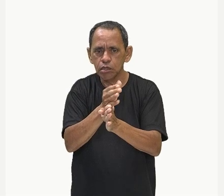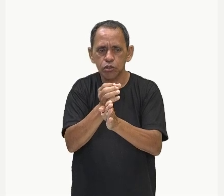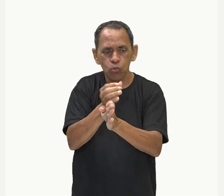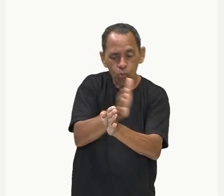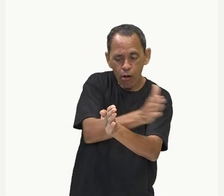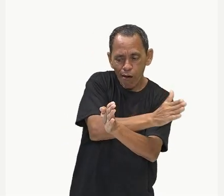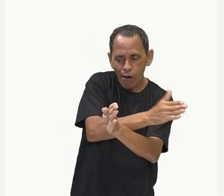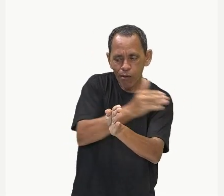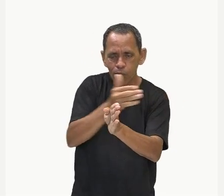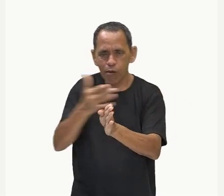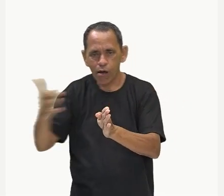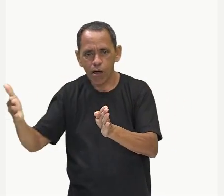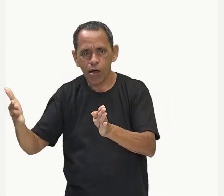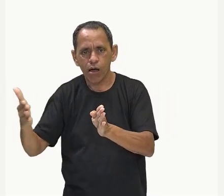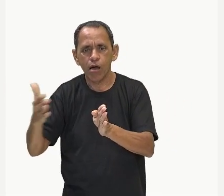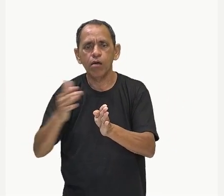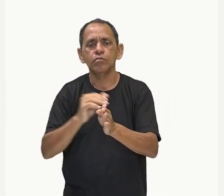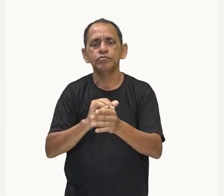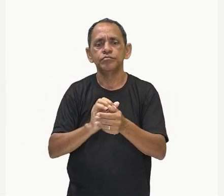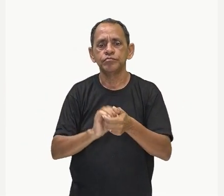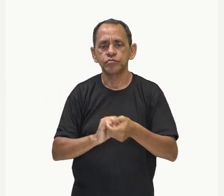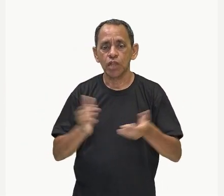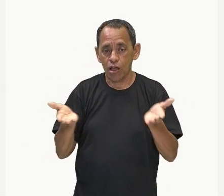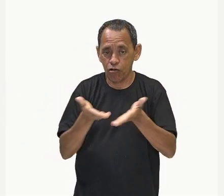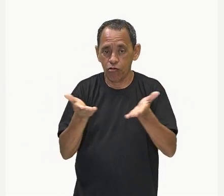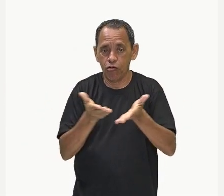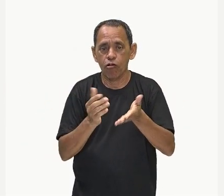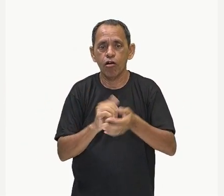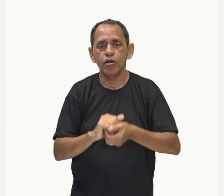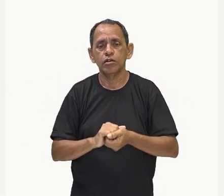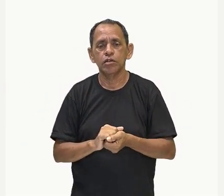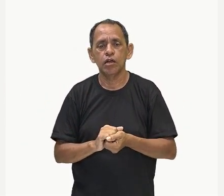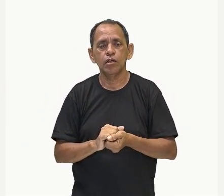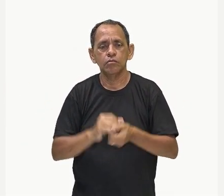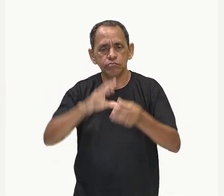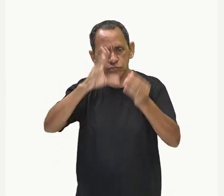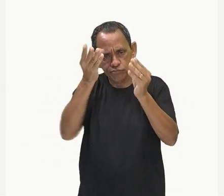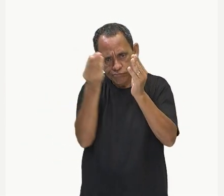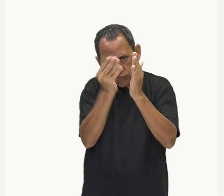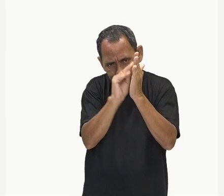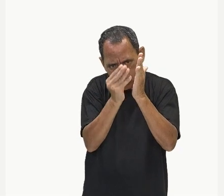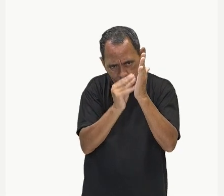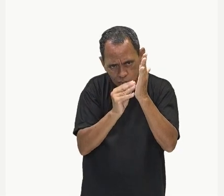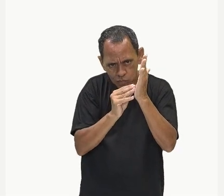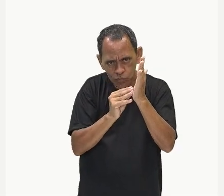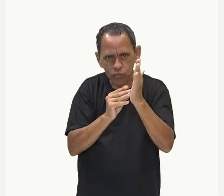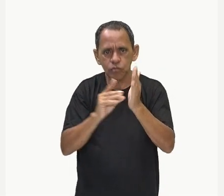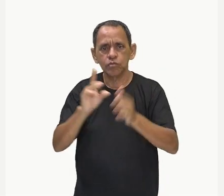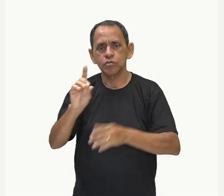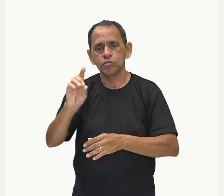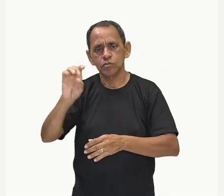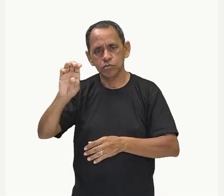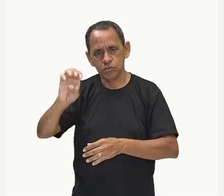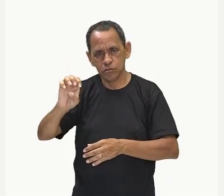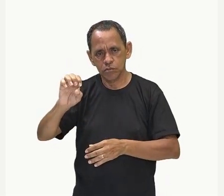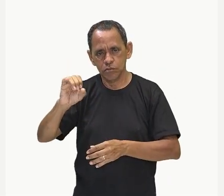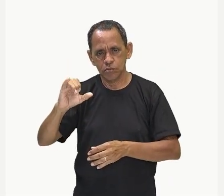vírgula é o que nós chamamos de parte decimal. Tudo bem? Aqui,